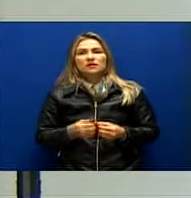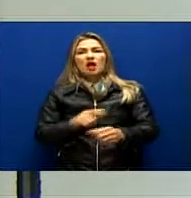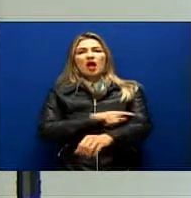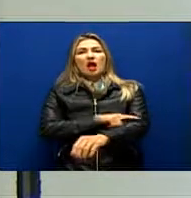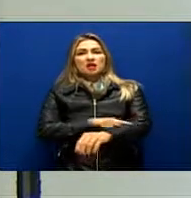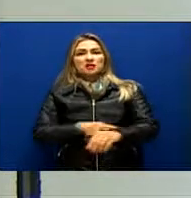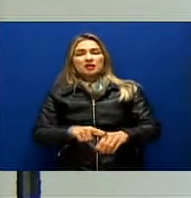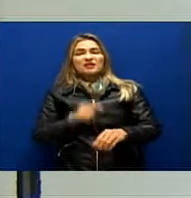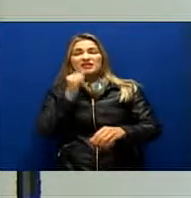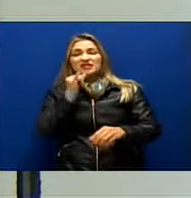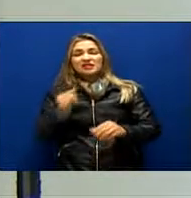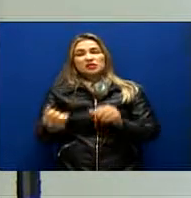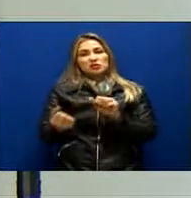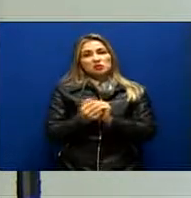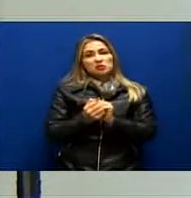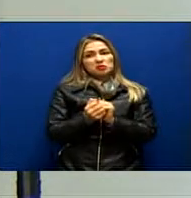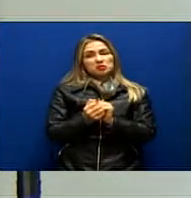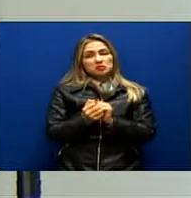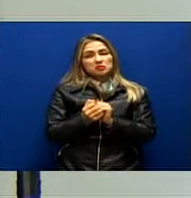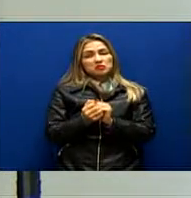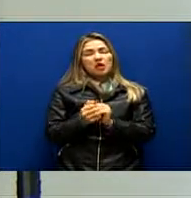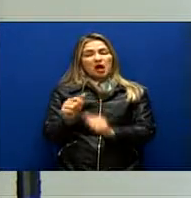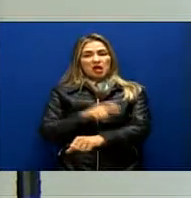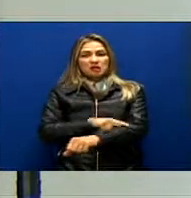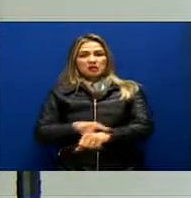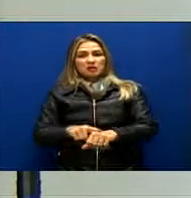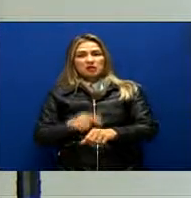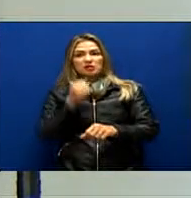respeito cada um, as suas opções